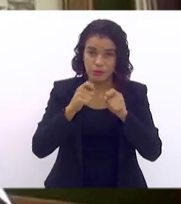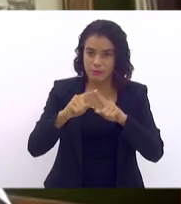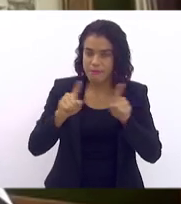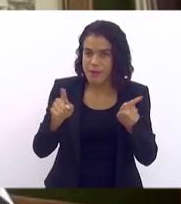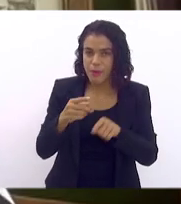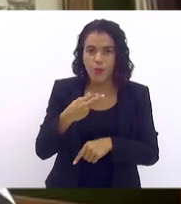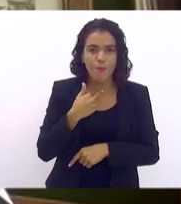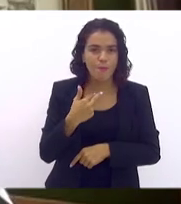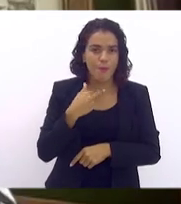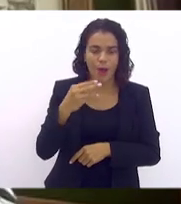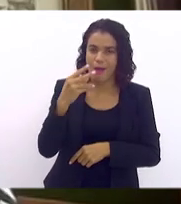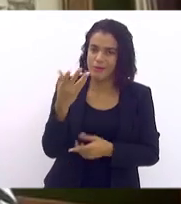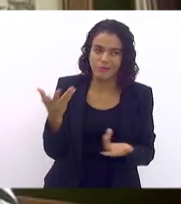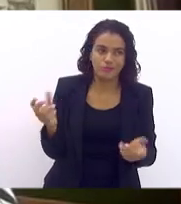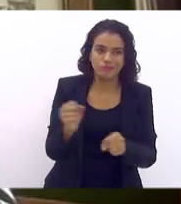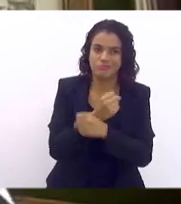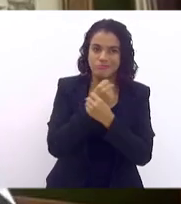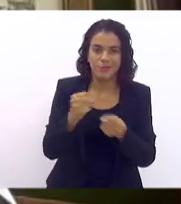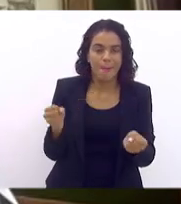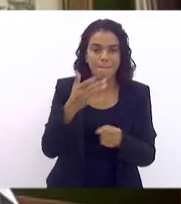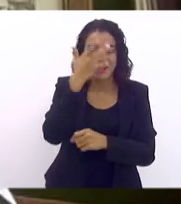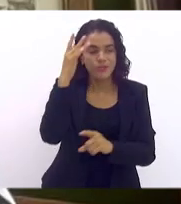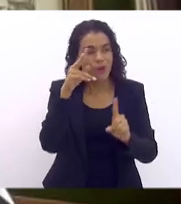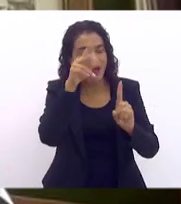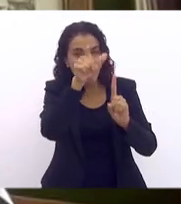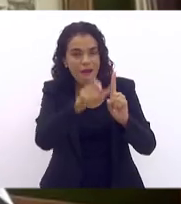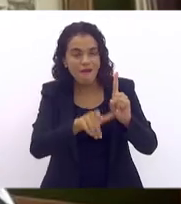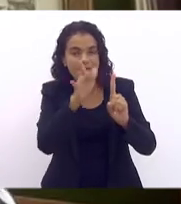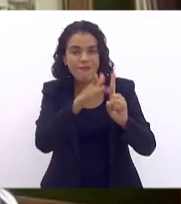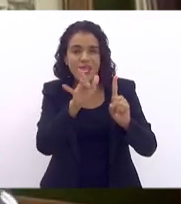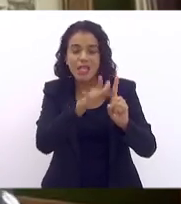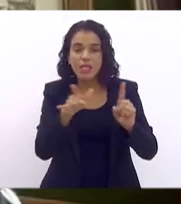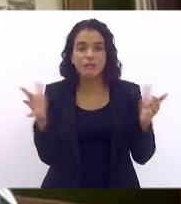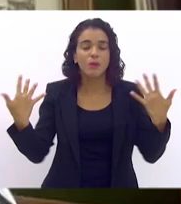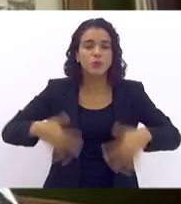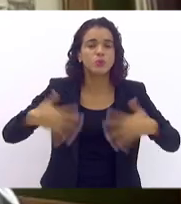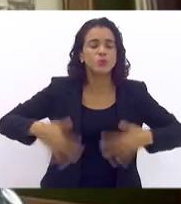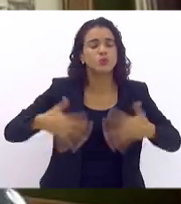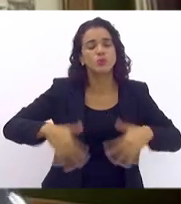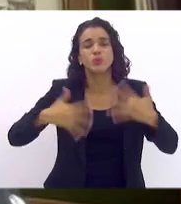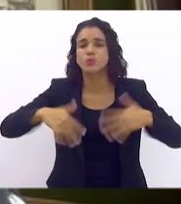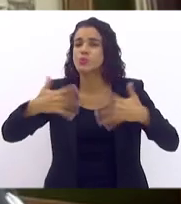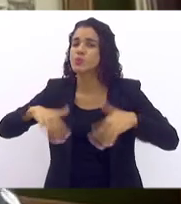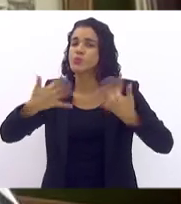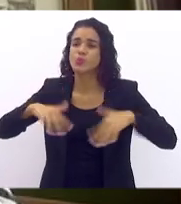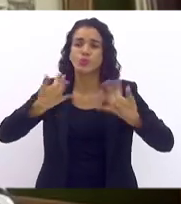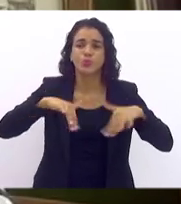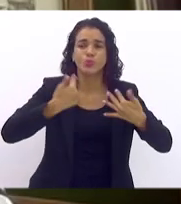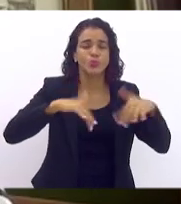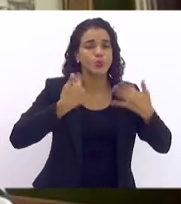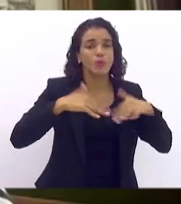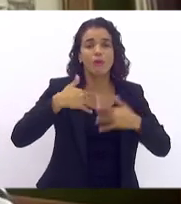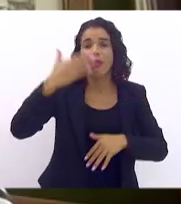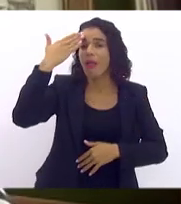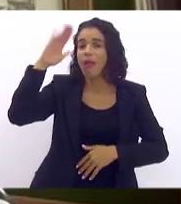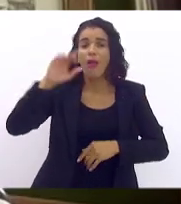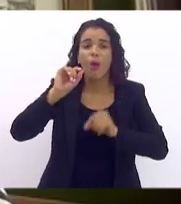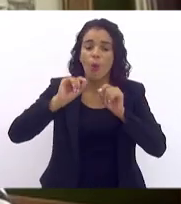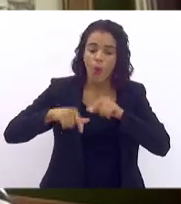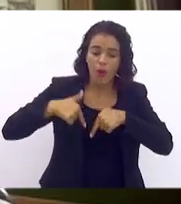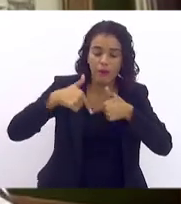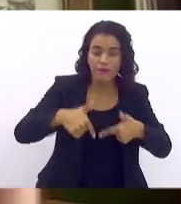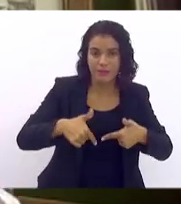de lado vítimas em desespero. São meninas desesperadas, que não sabem o que fazer, porque